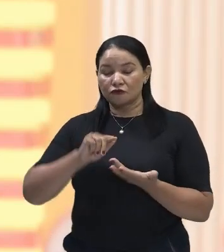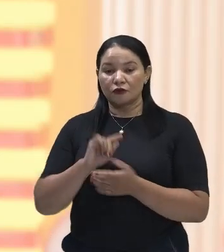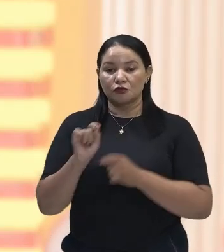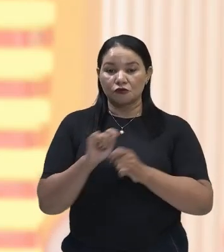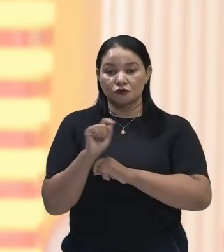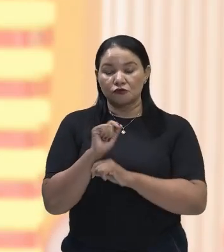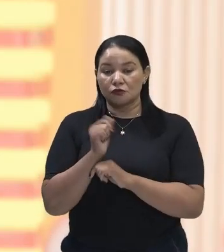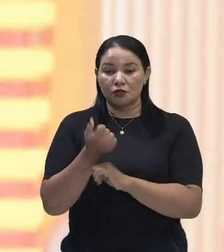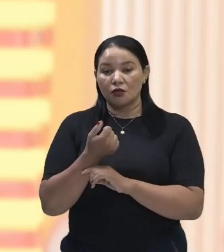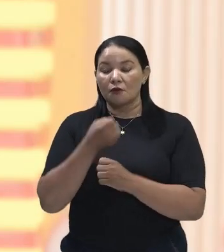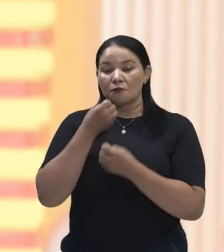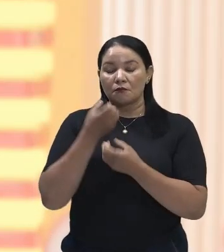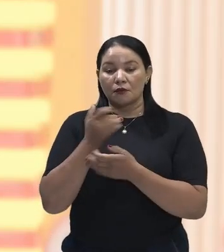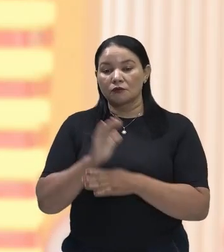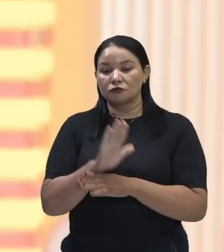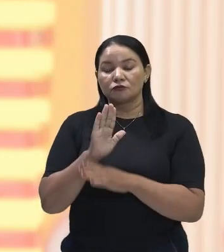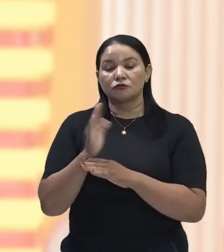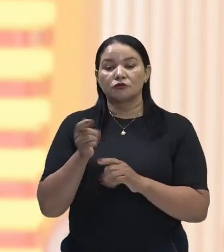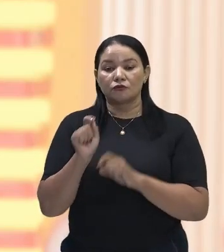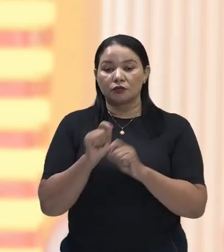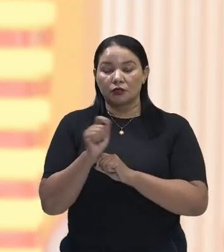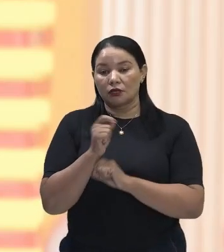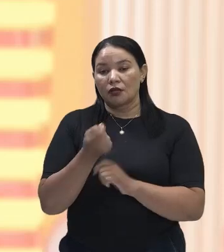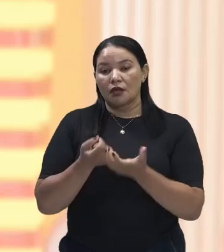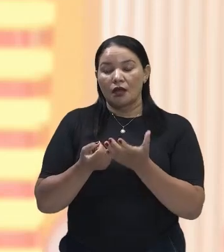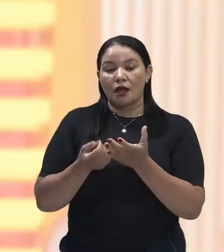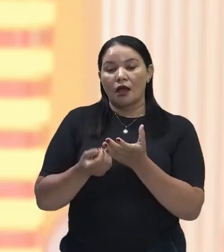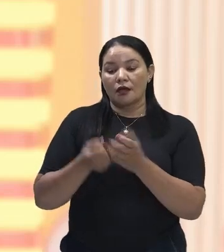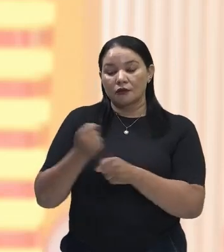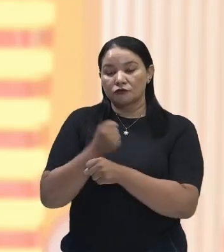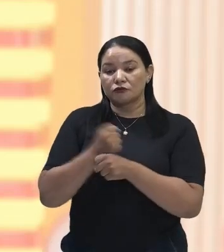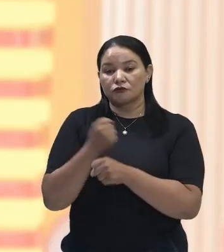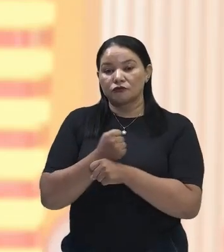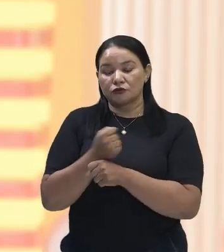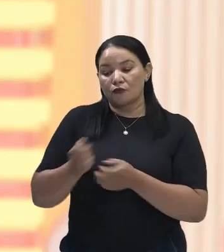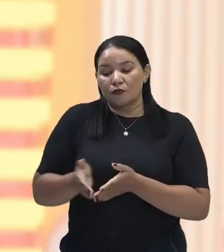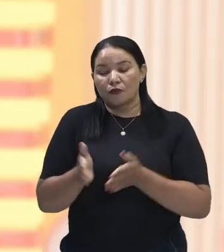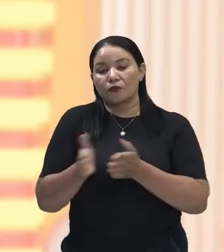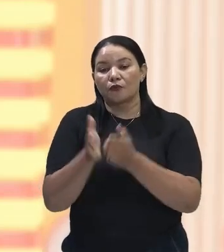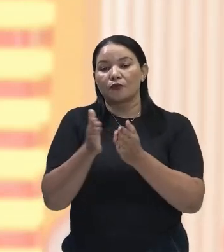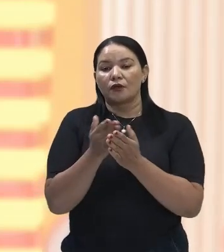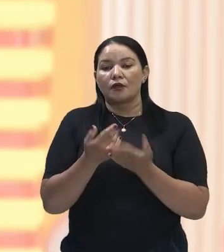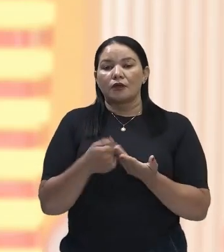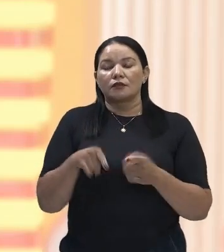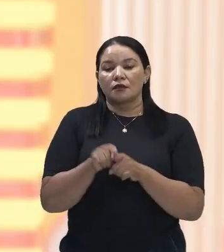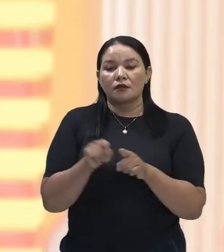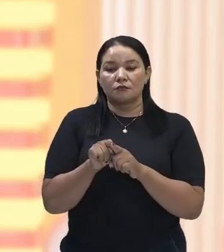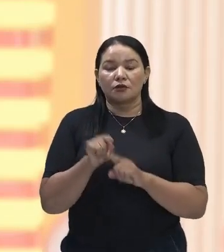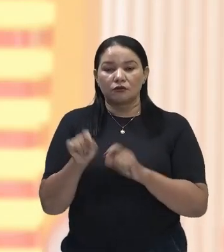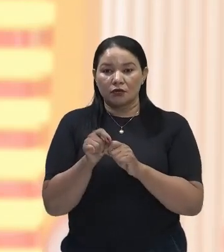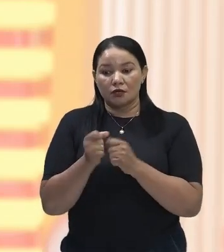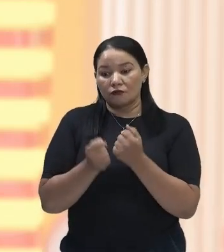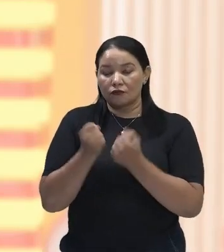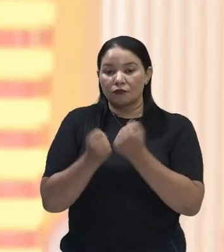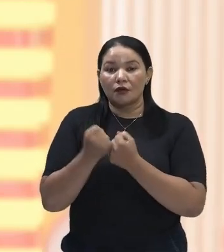na implantação e na criação de rodovias. Como é que vai haver um automóvel se não há